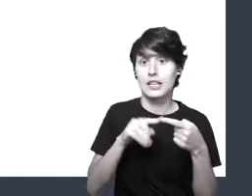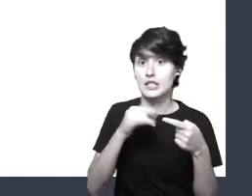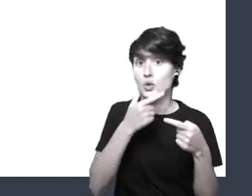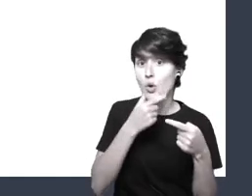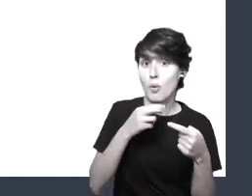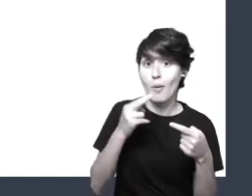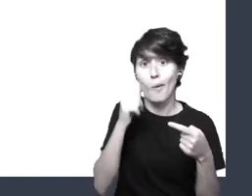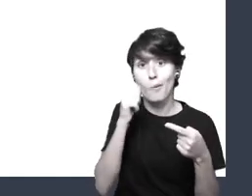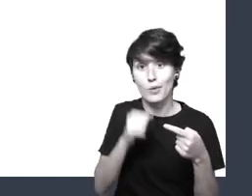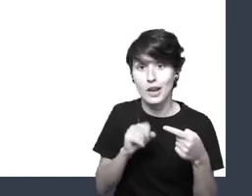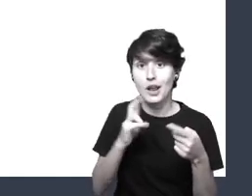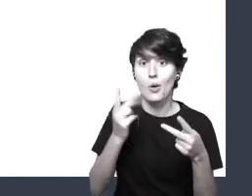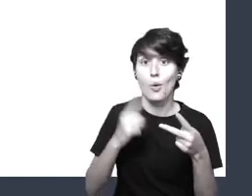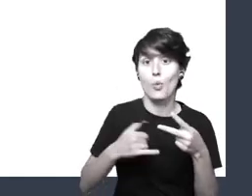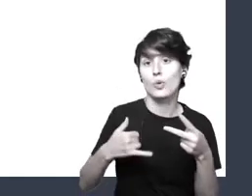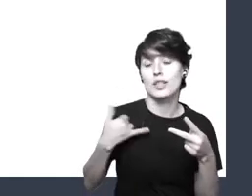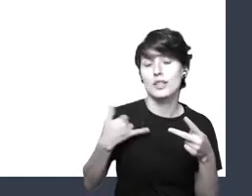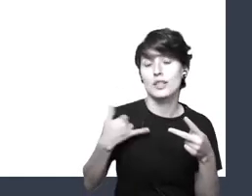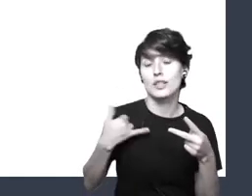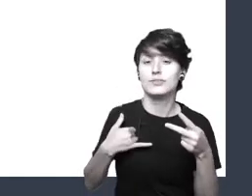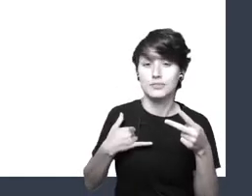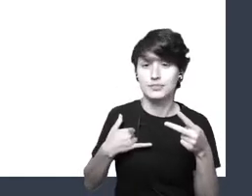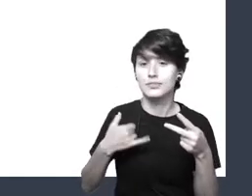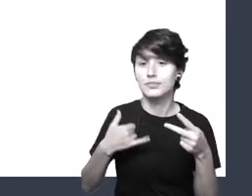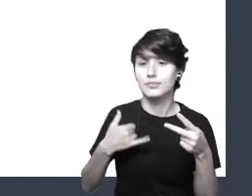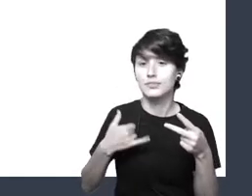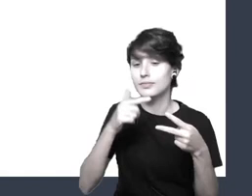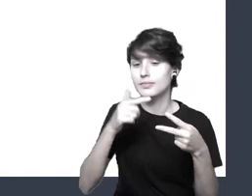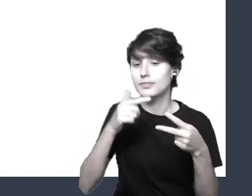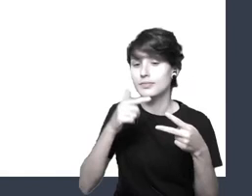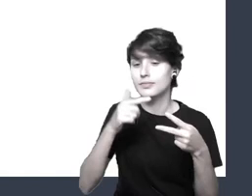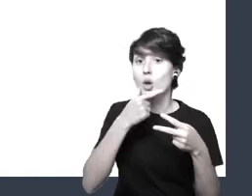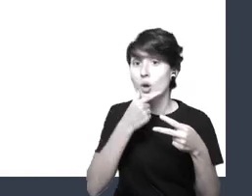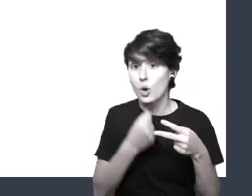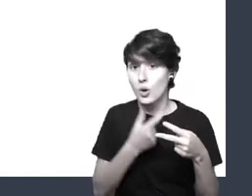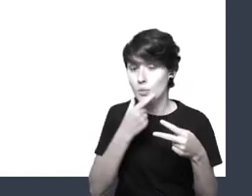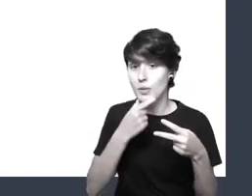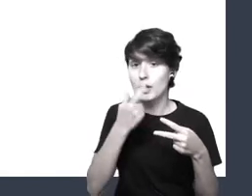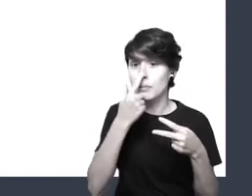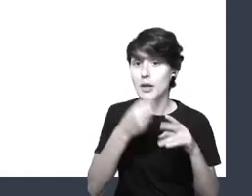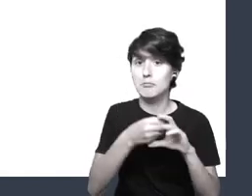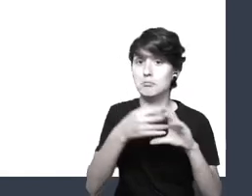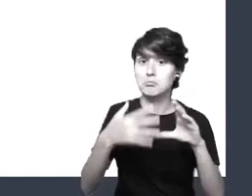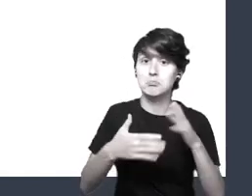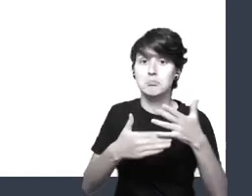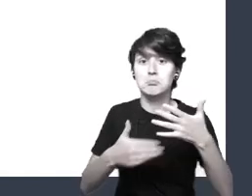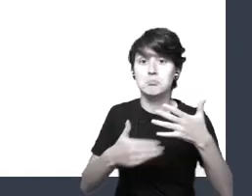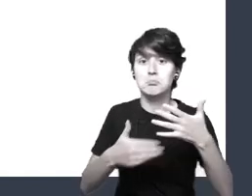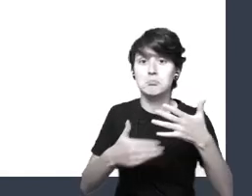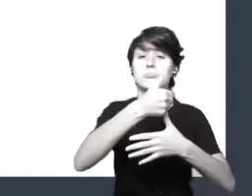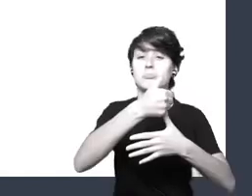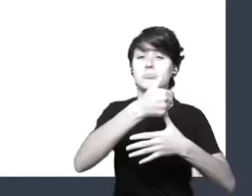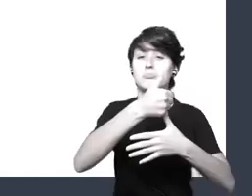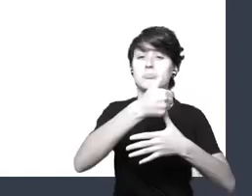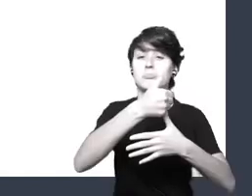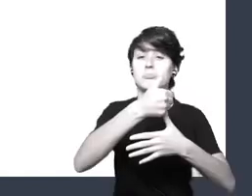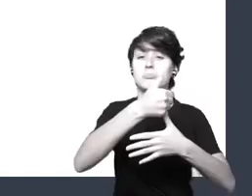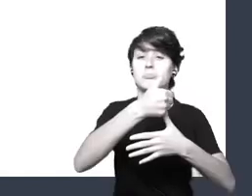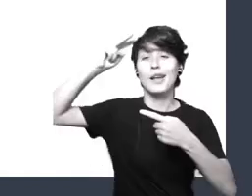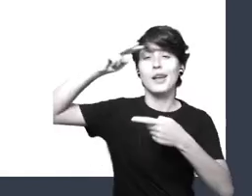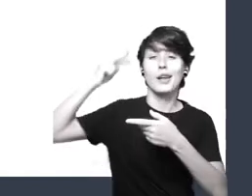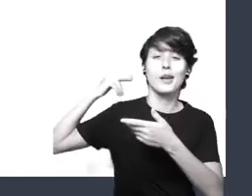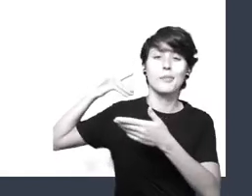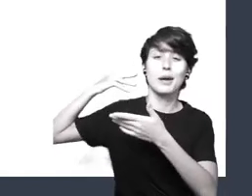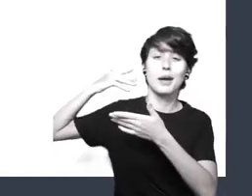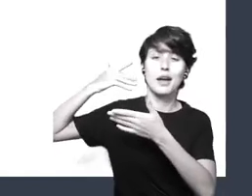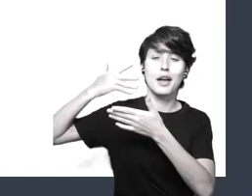idade. O sexo masculino, ele é considerado um atributo privilegiado devido a toda a parte histórica desse tipo de privilégio,